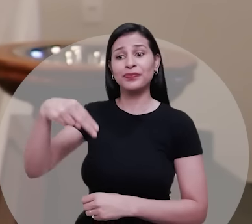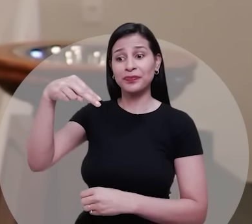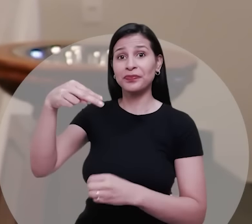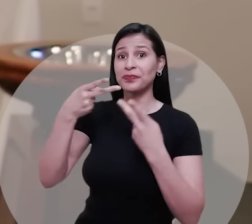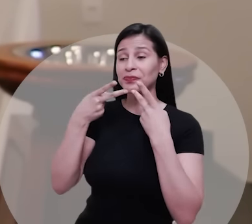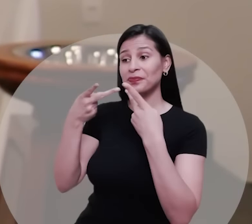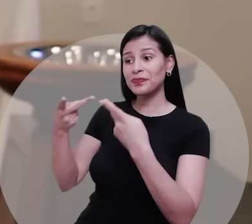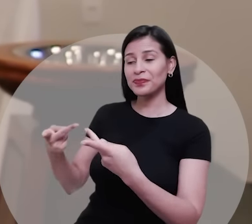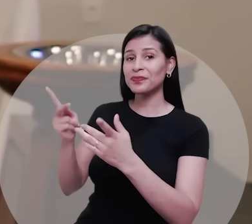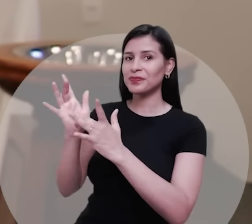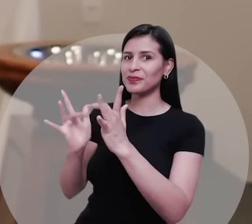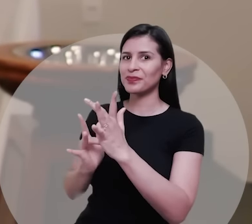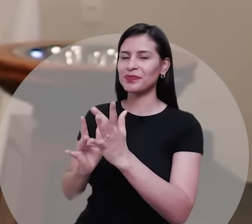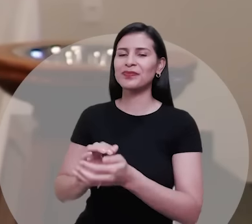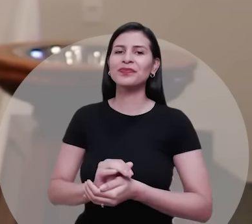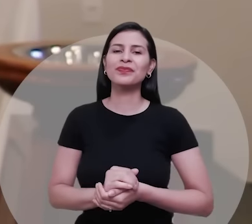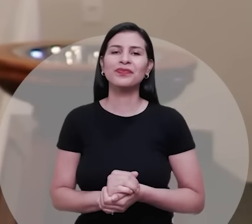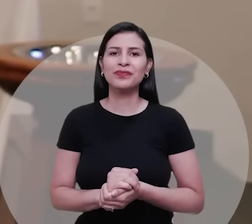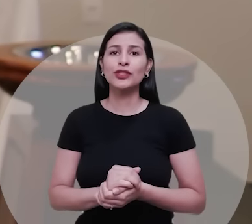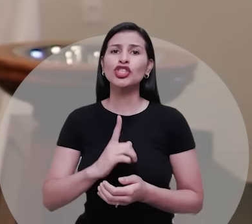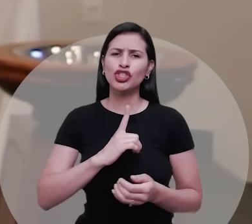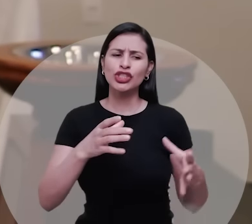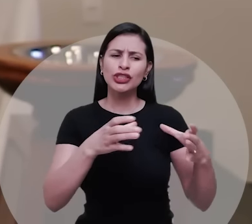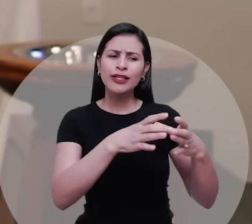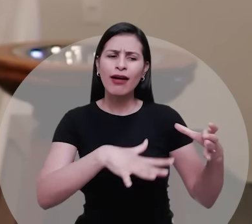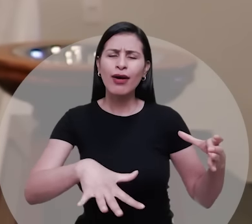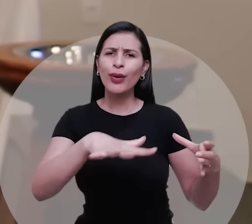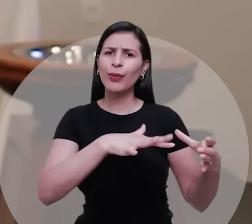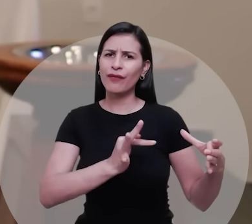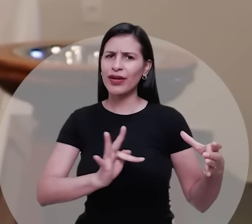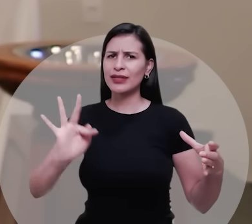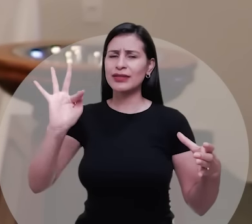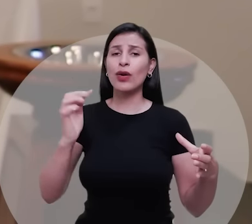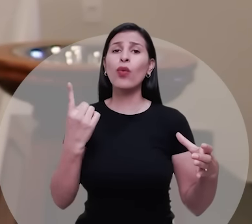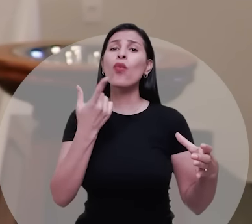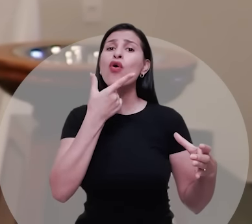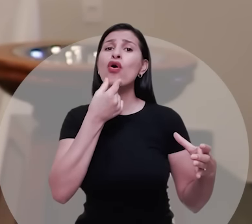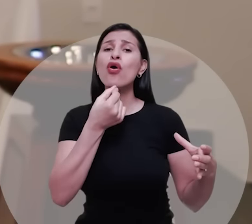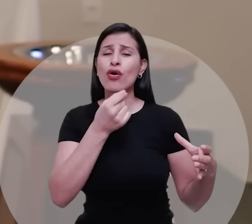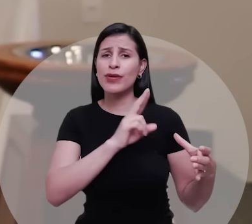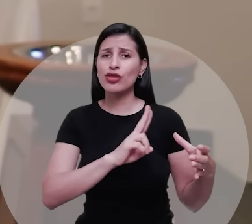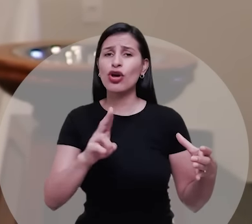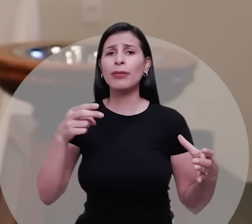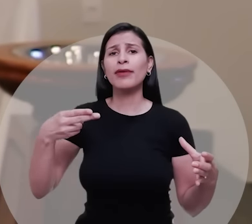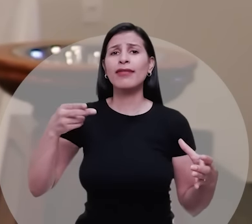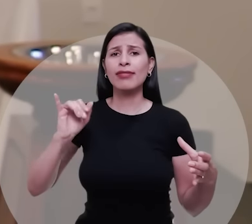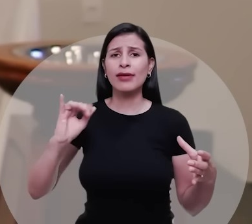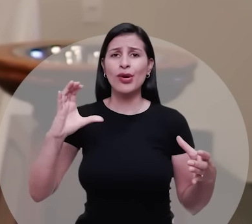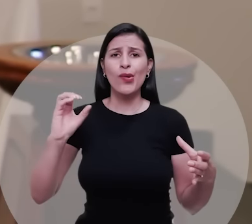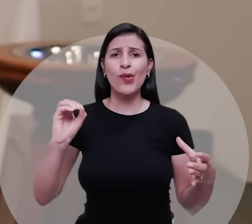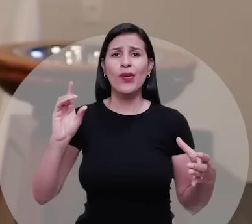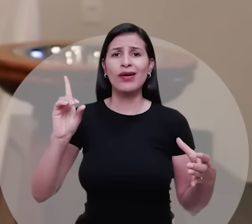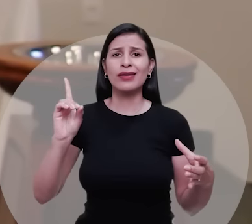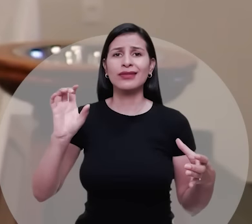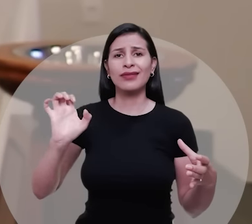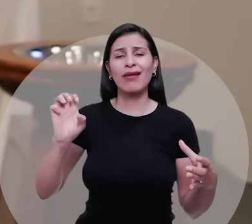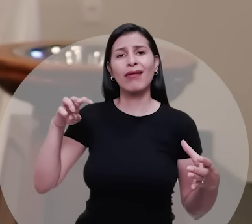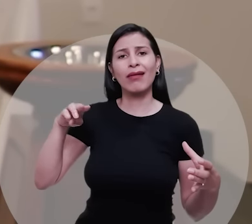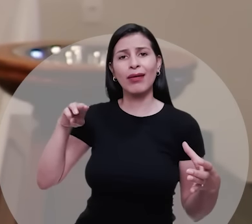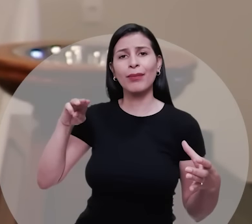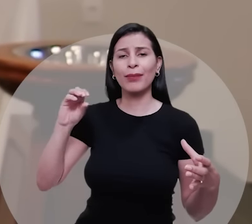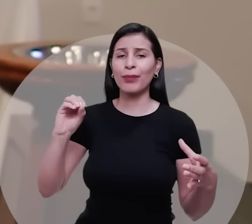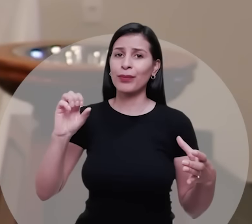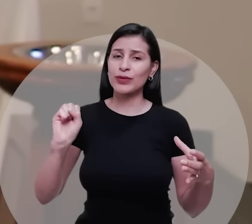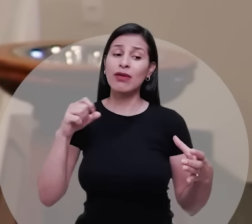visita Jesus. Havia entre os fariseus um homem chamado Nicodemos, um dos principais dos